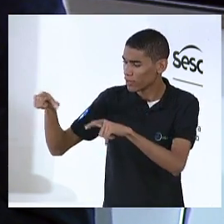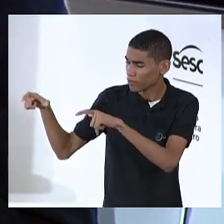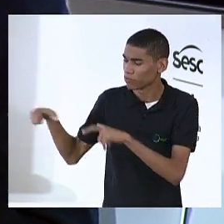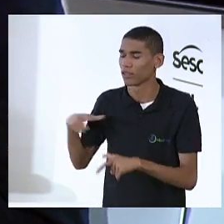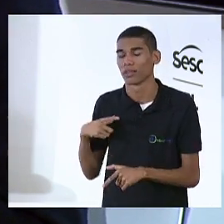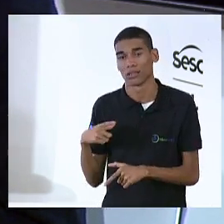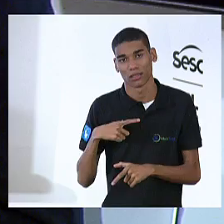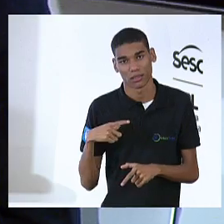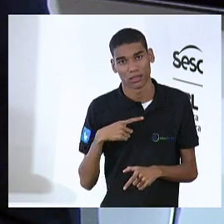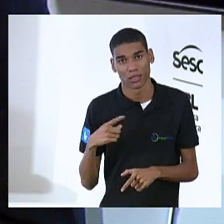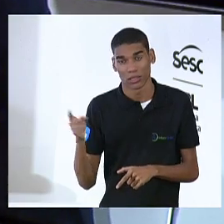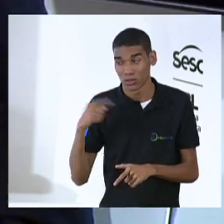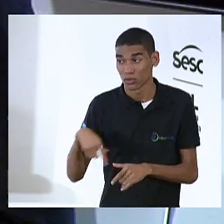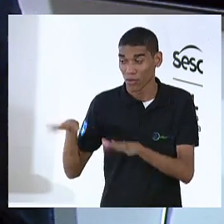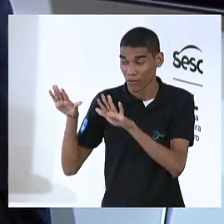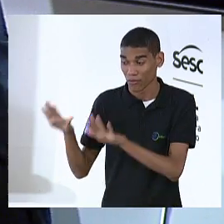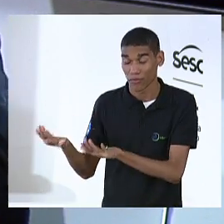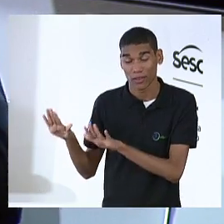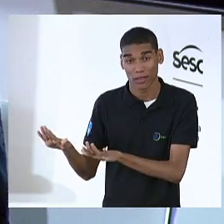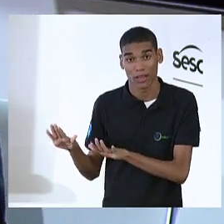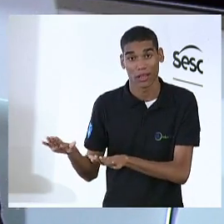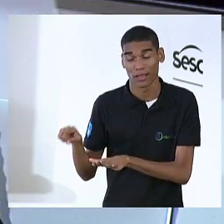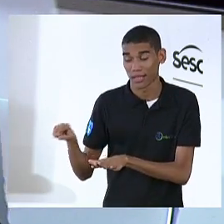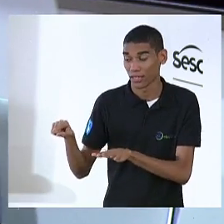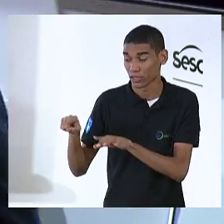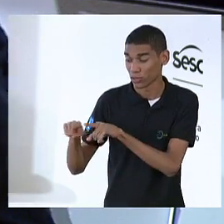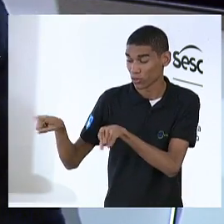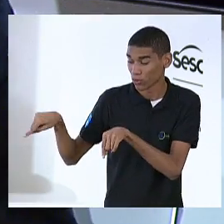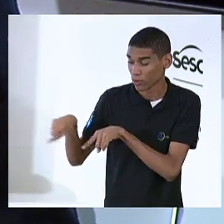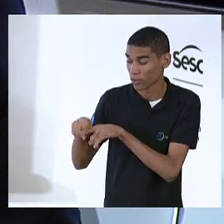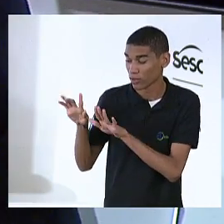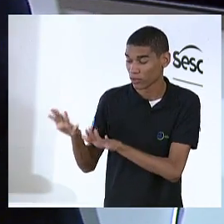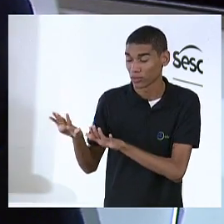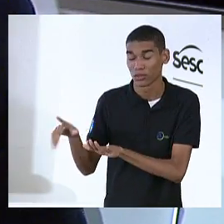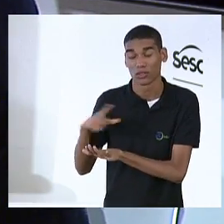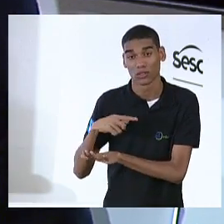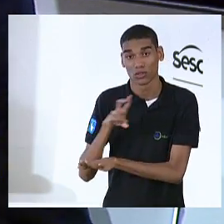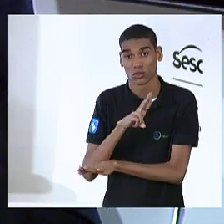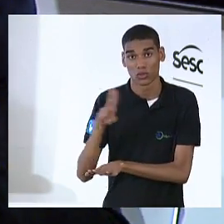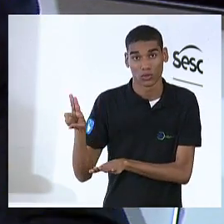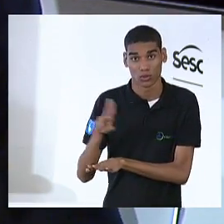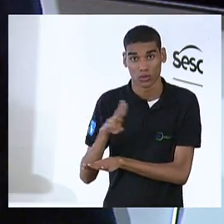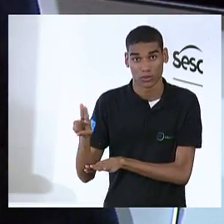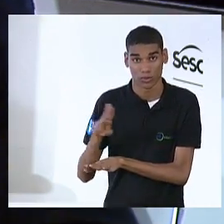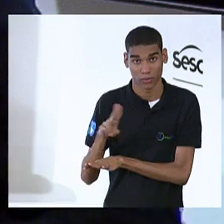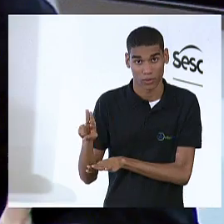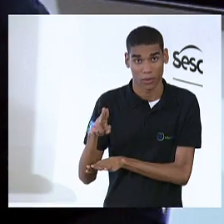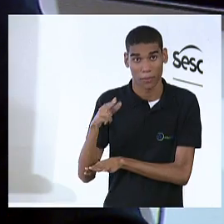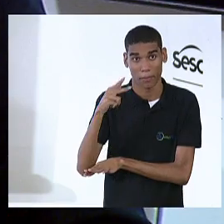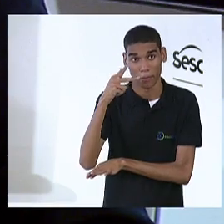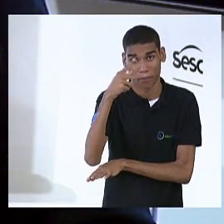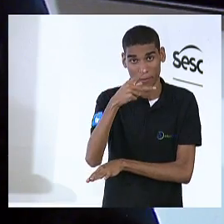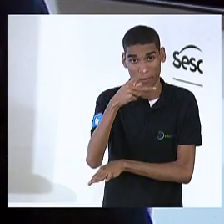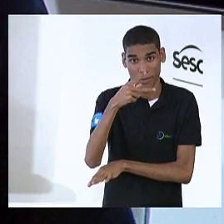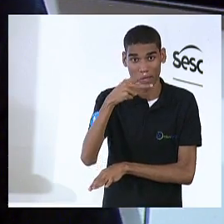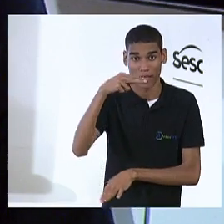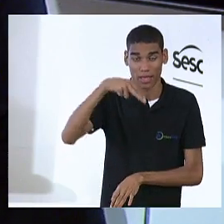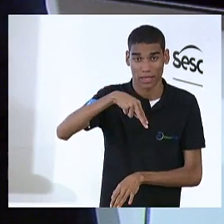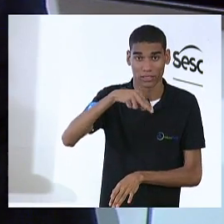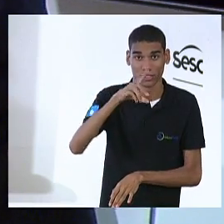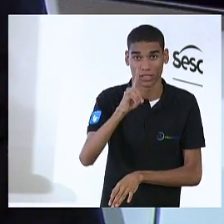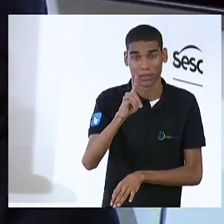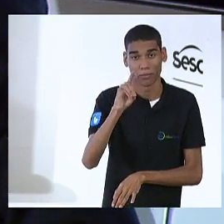assim, nesse quartinho. Esse quartinho tem um nome ali na década de 80, chama PMDB. Não sei se já ouviram falar desse